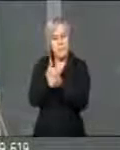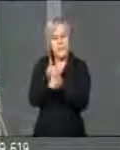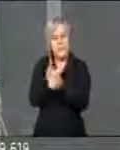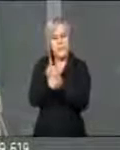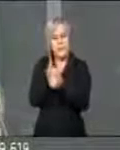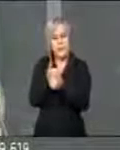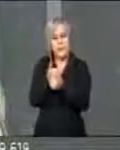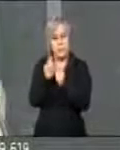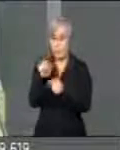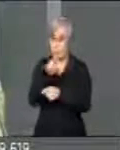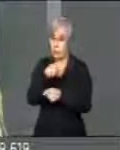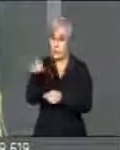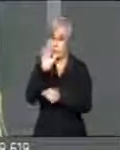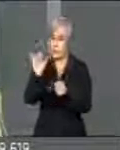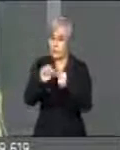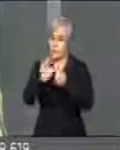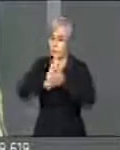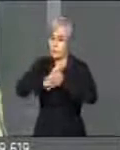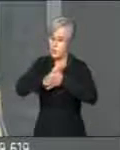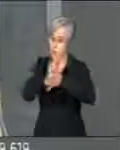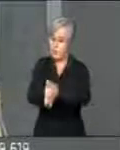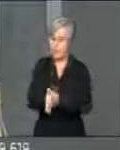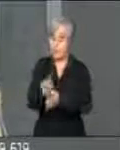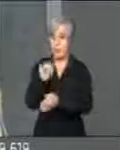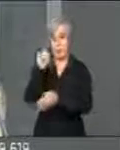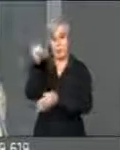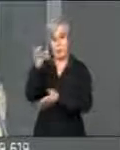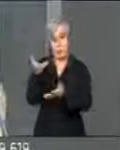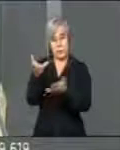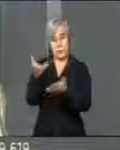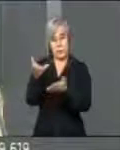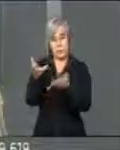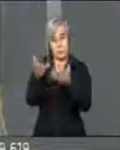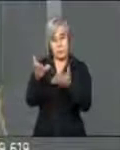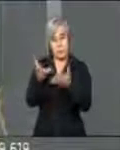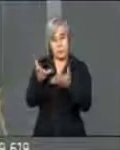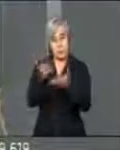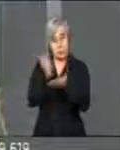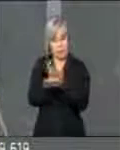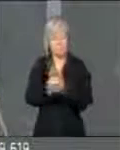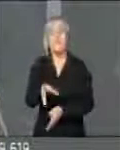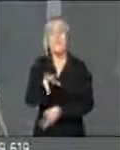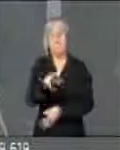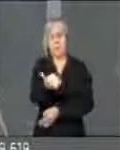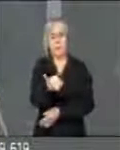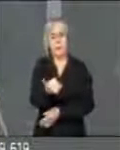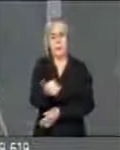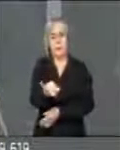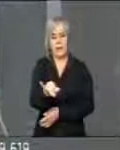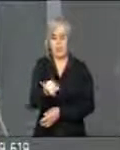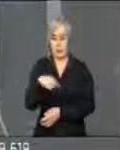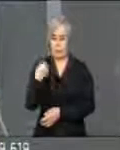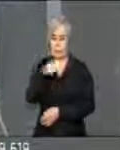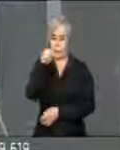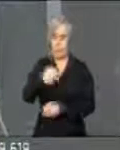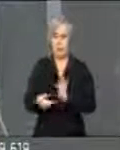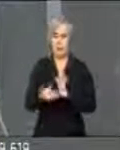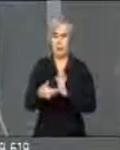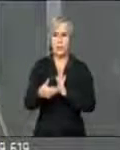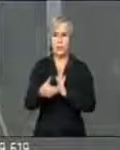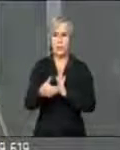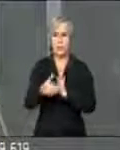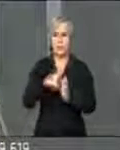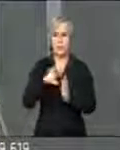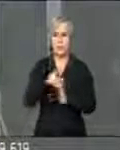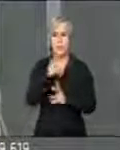estrago que os senhores já fizeram. E se Deus assim permitir, não continuarão fazendo no nosso país. Porque no que depender dessa casa, e eu sei que essa casa